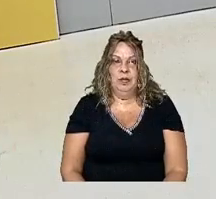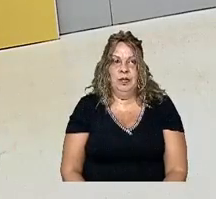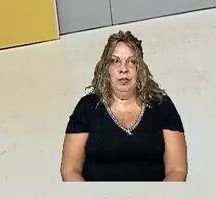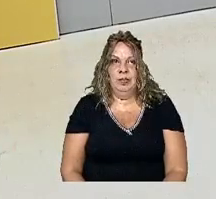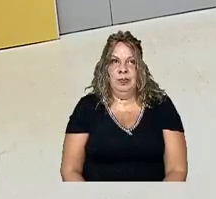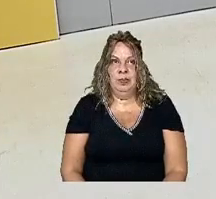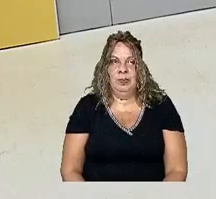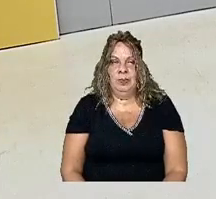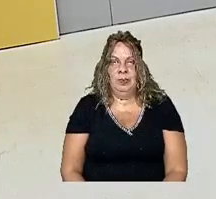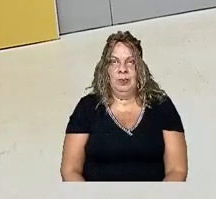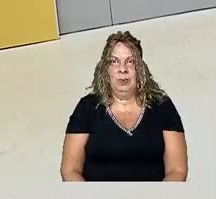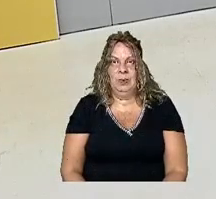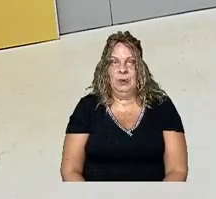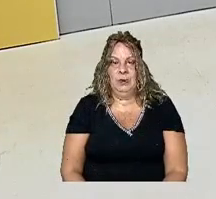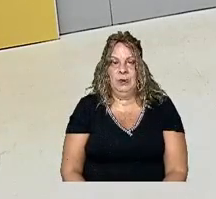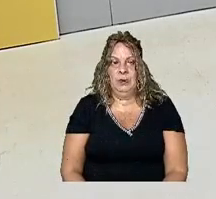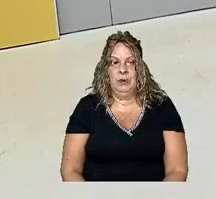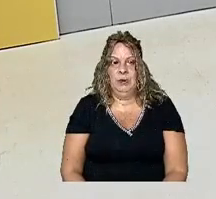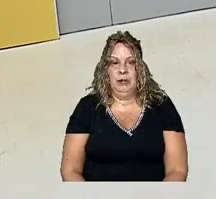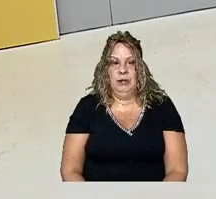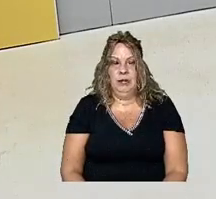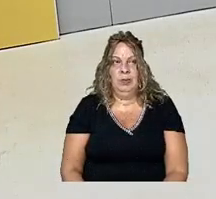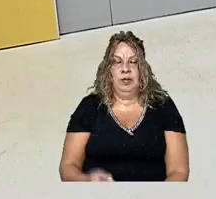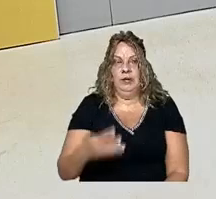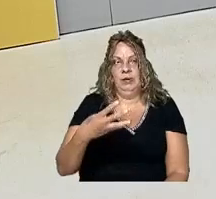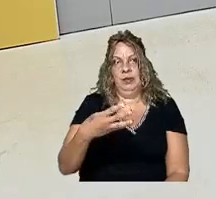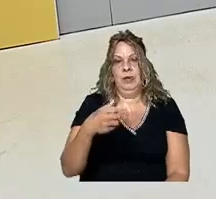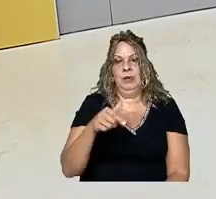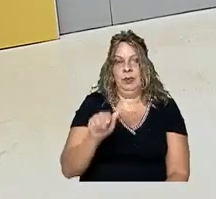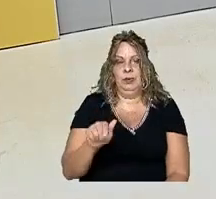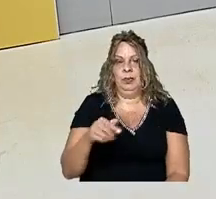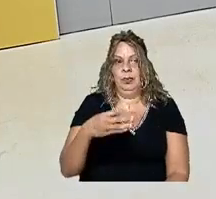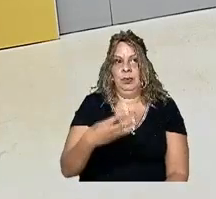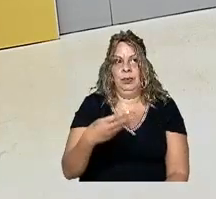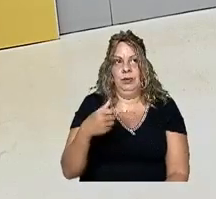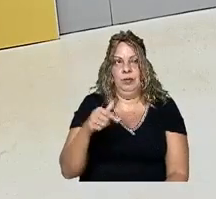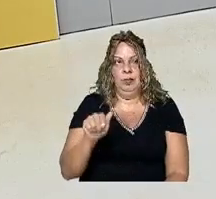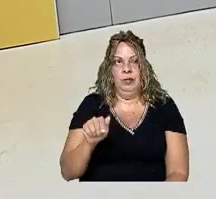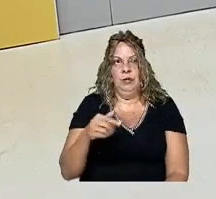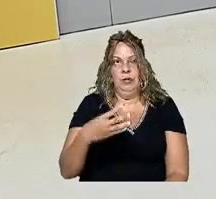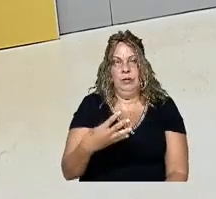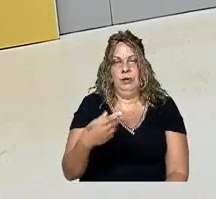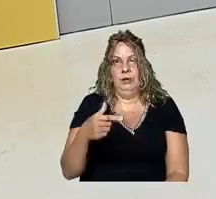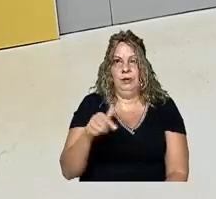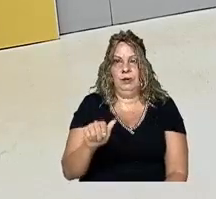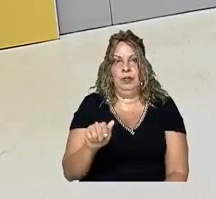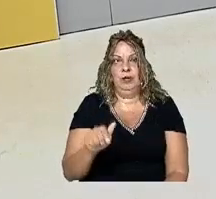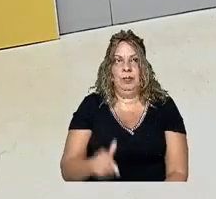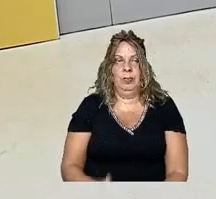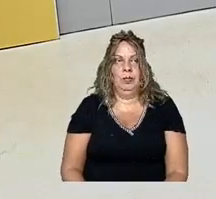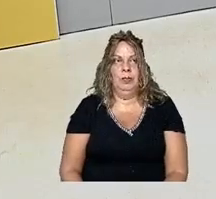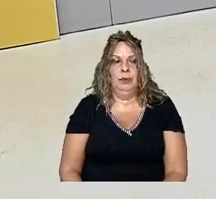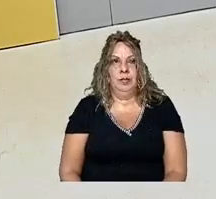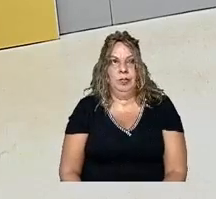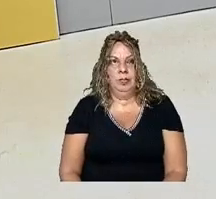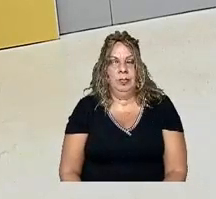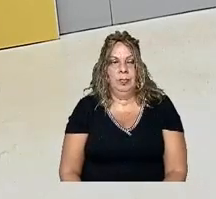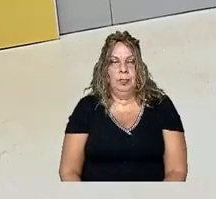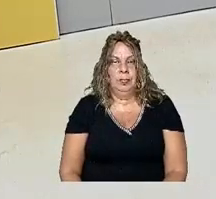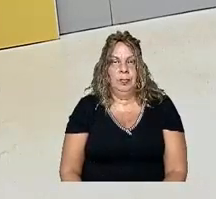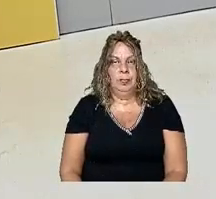Adriele começa com 47. 47. Olha aí, 47. Vamos